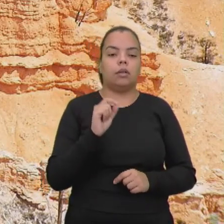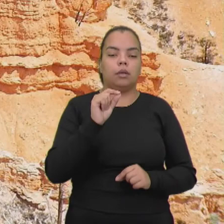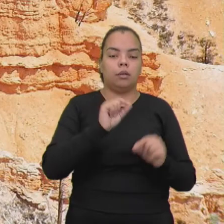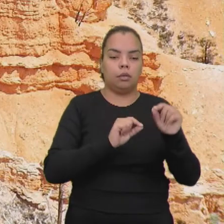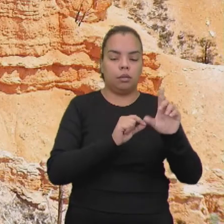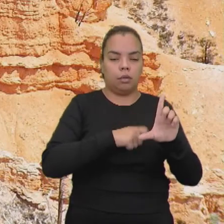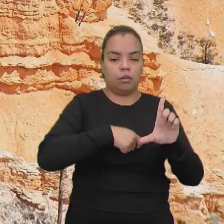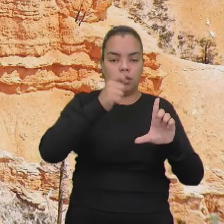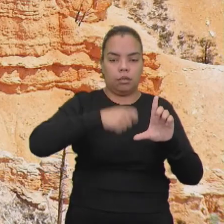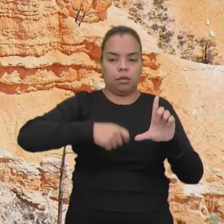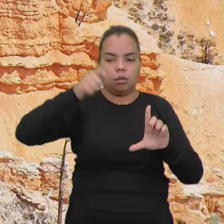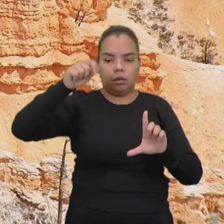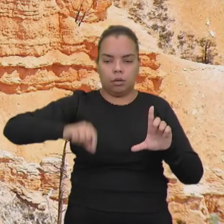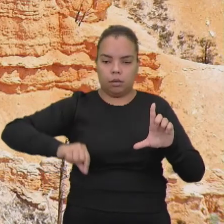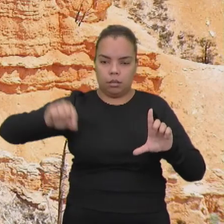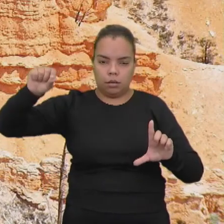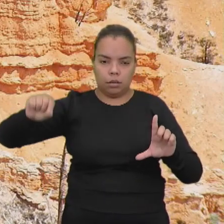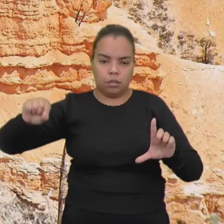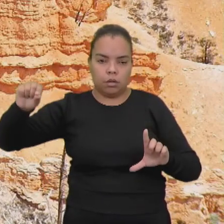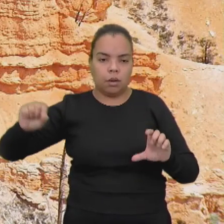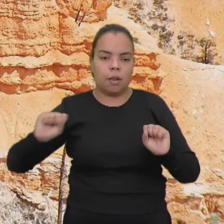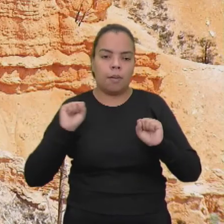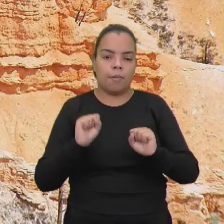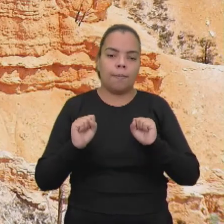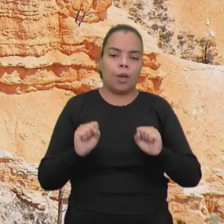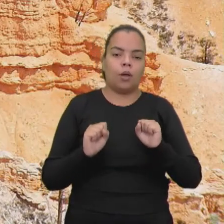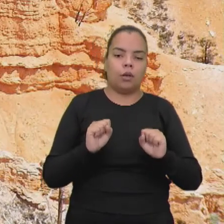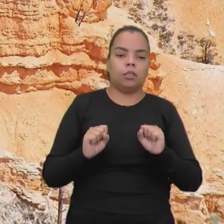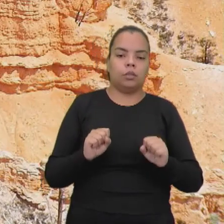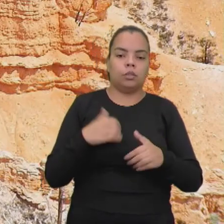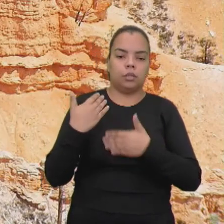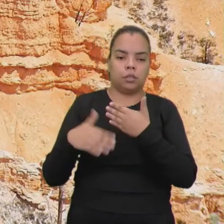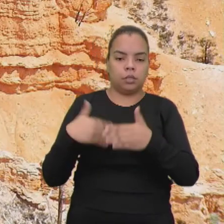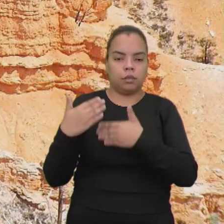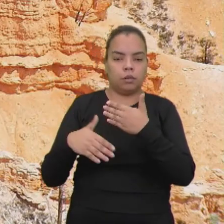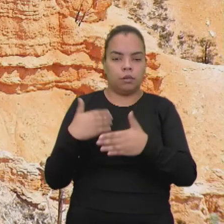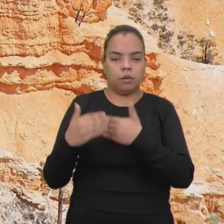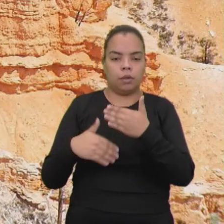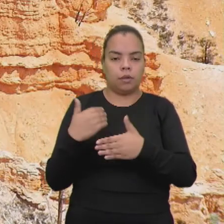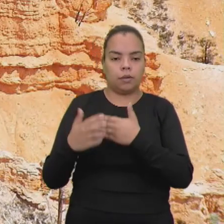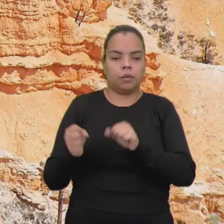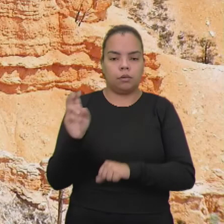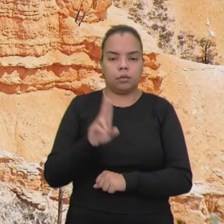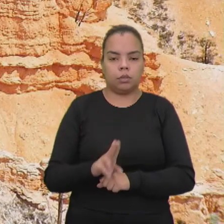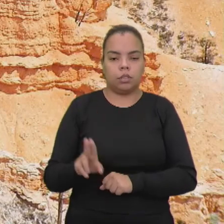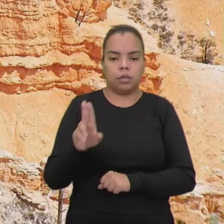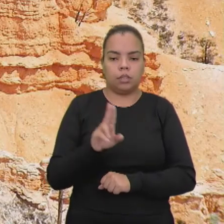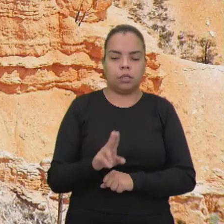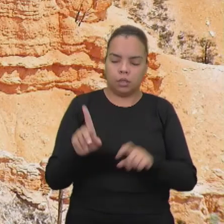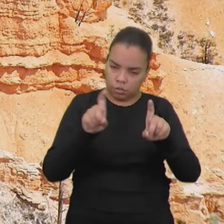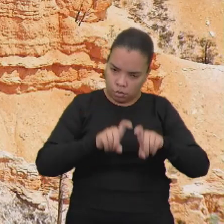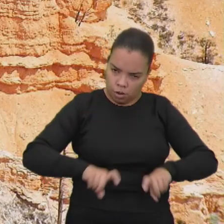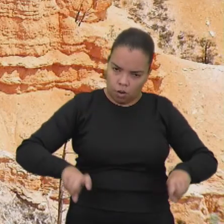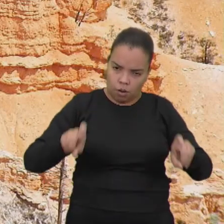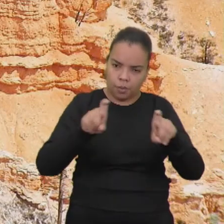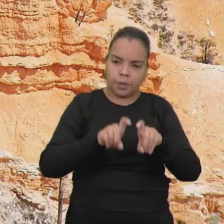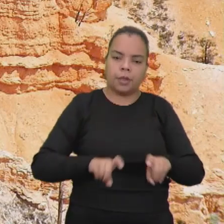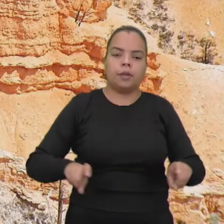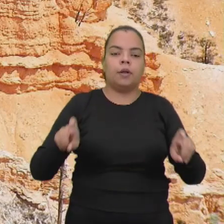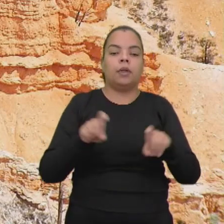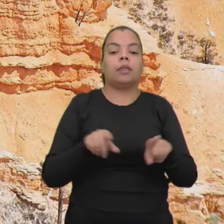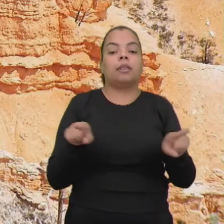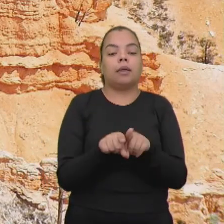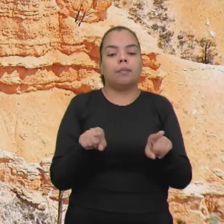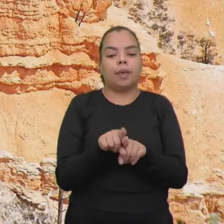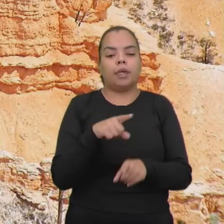de rochas. E a atividade pode ser desenvolvida utilizando aí ferramentas digitais, que também está disponível